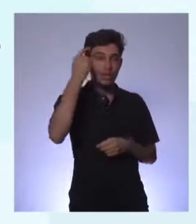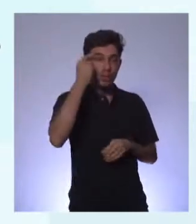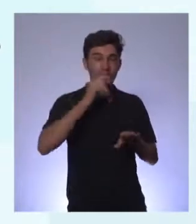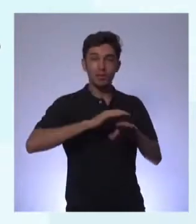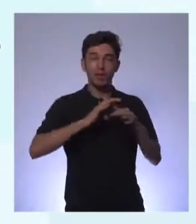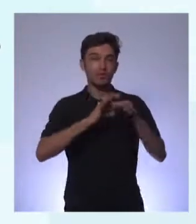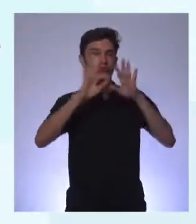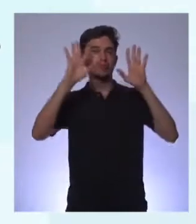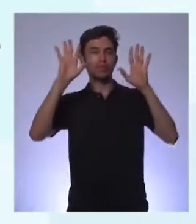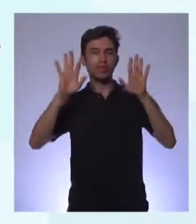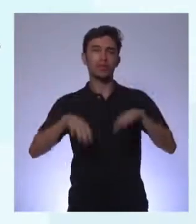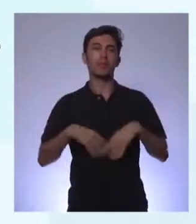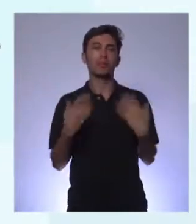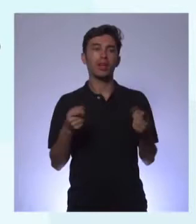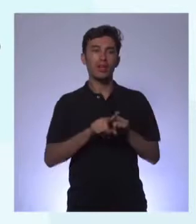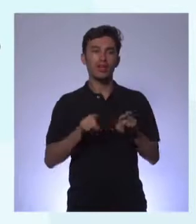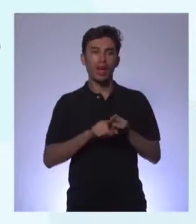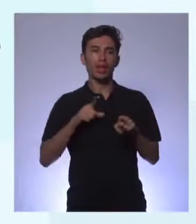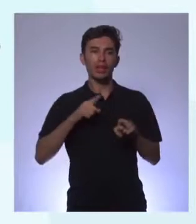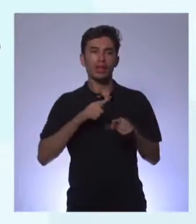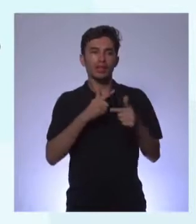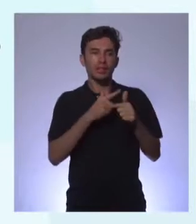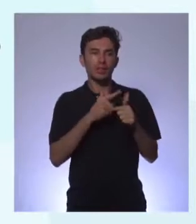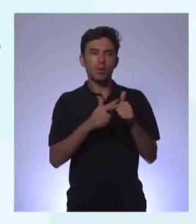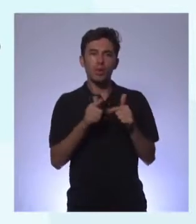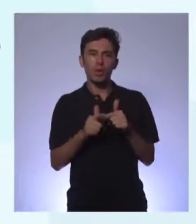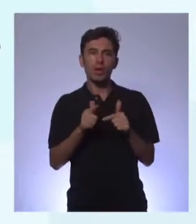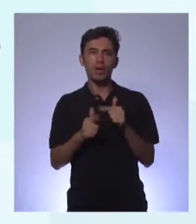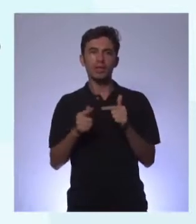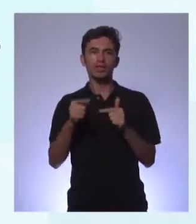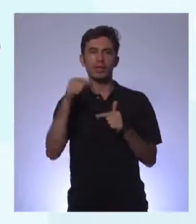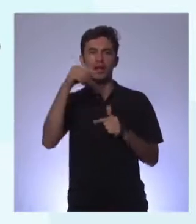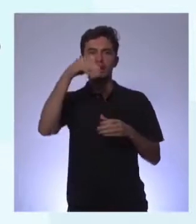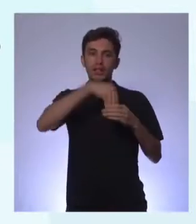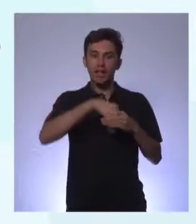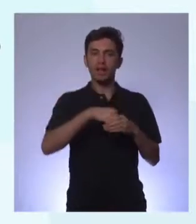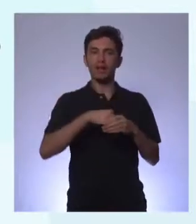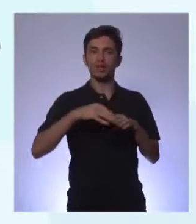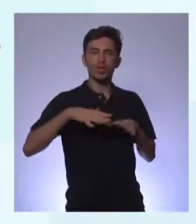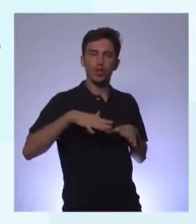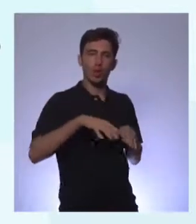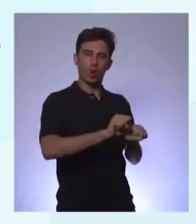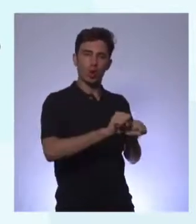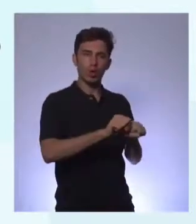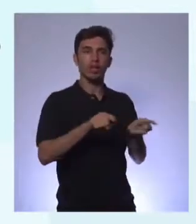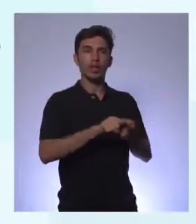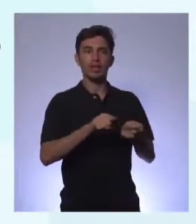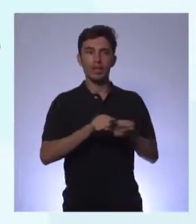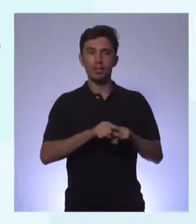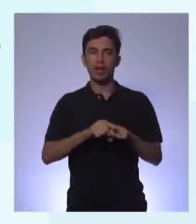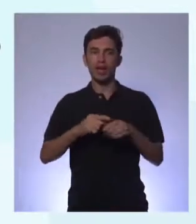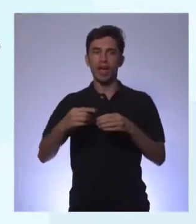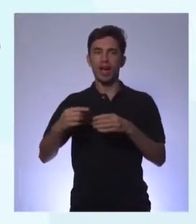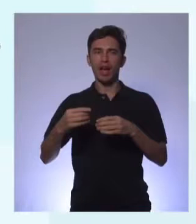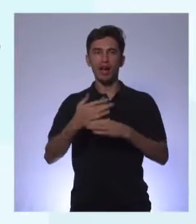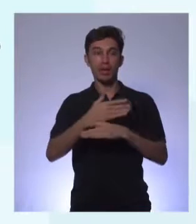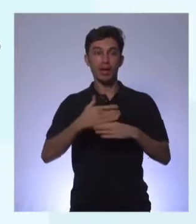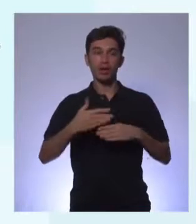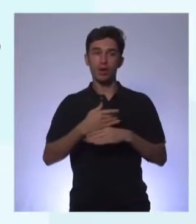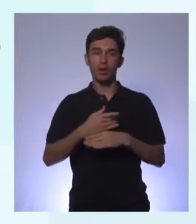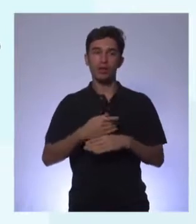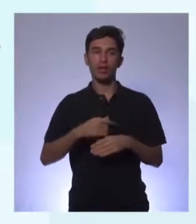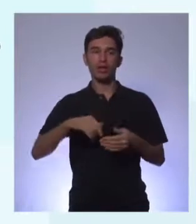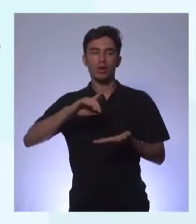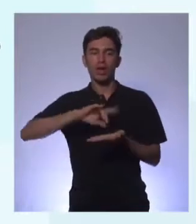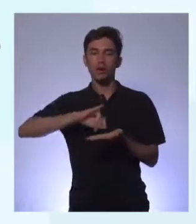internas do sistema colonial, ou seja, essa relação aí entre a colônia e a metrópole, a formação